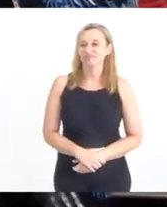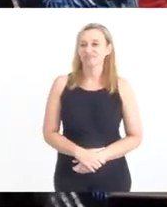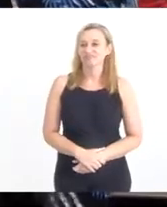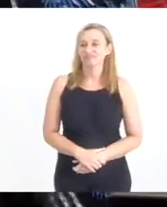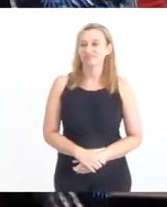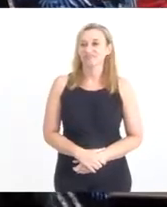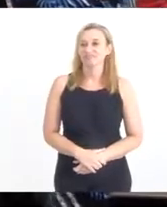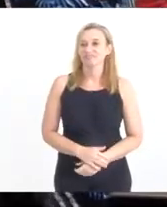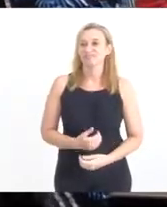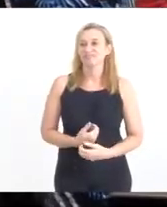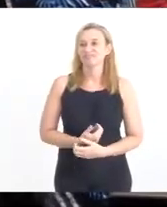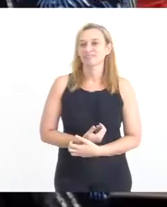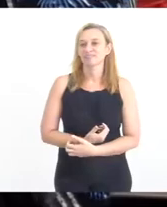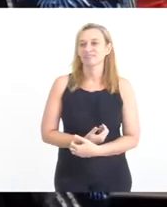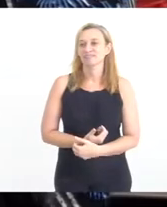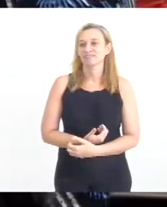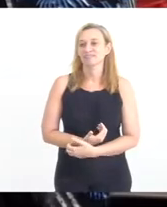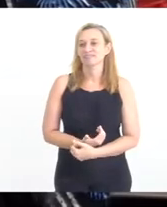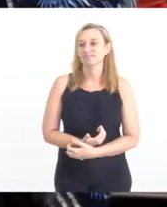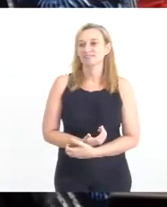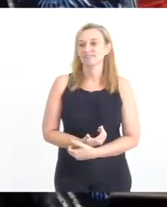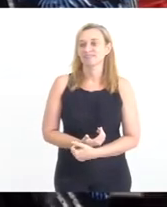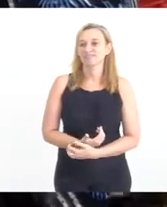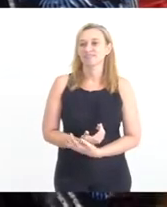G1 oi oi